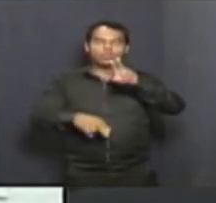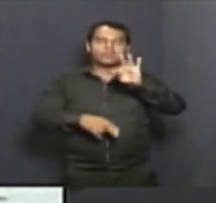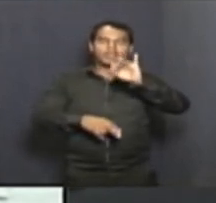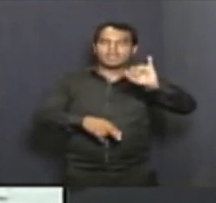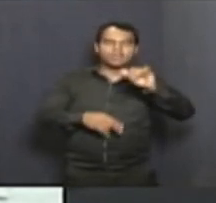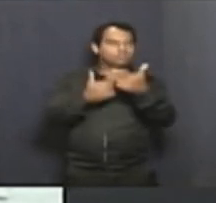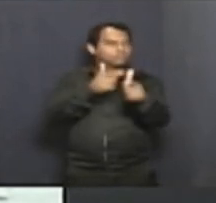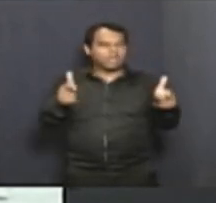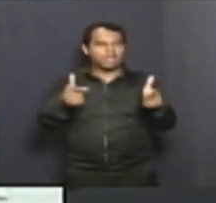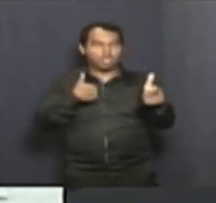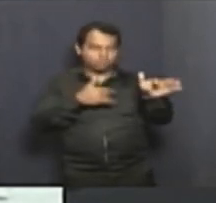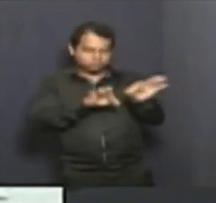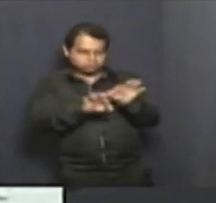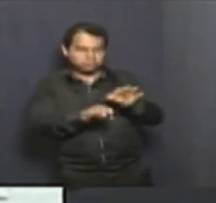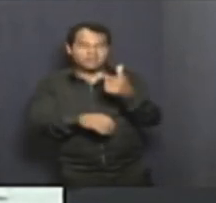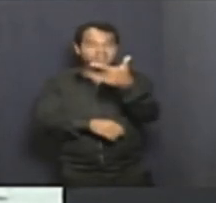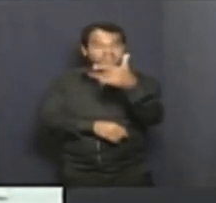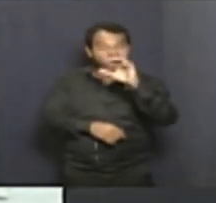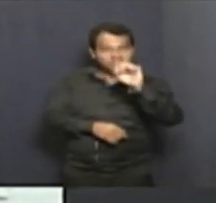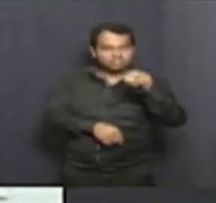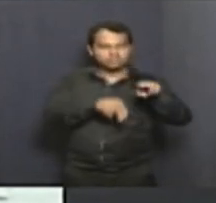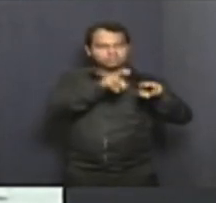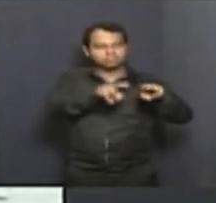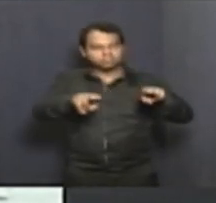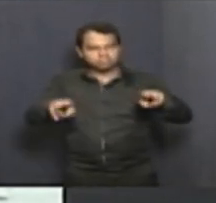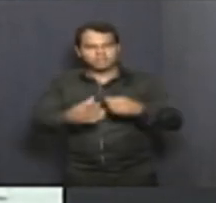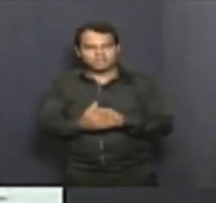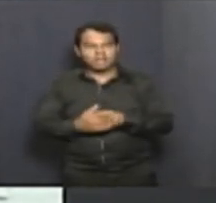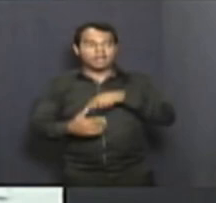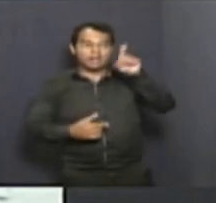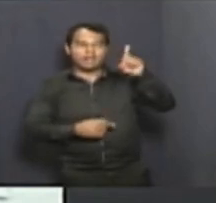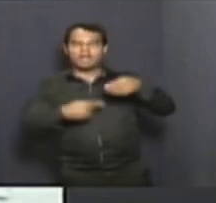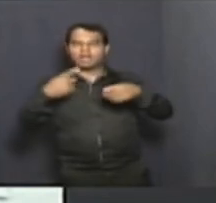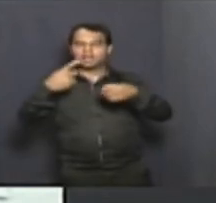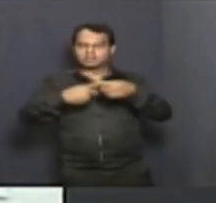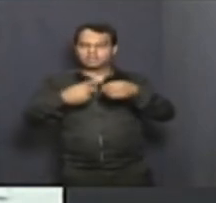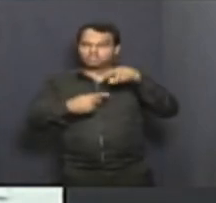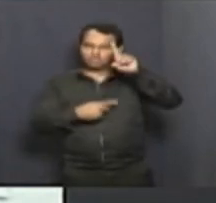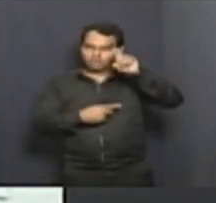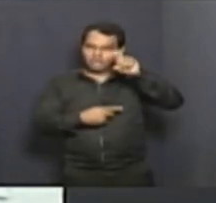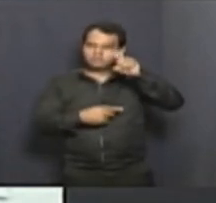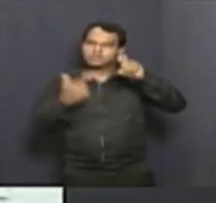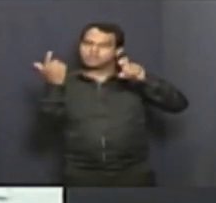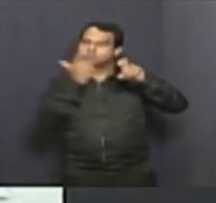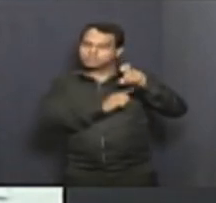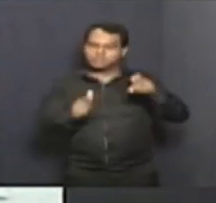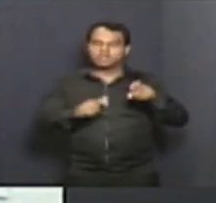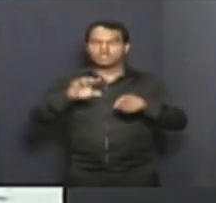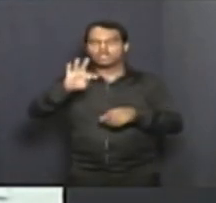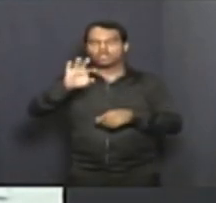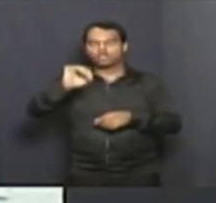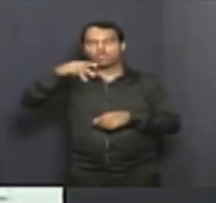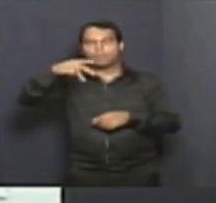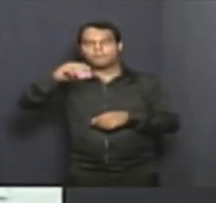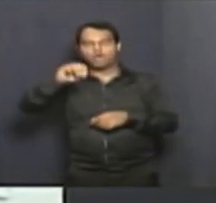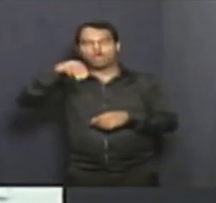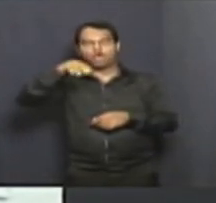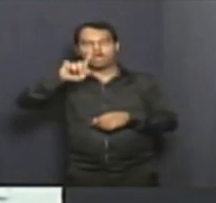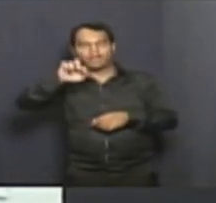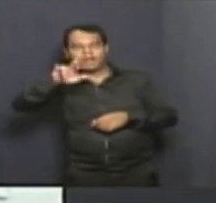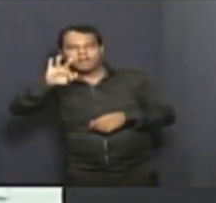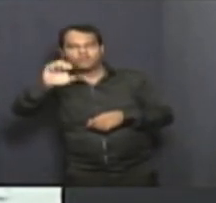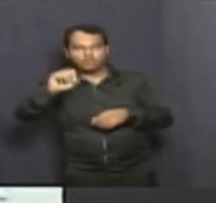leitos de uti no hospital da vida em dourados implantamos ali tomógrafo raio x digital